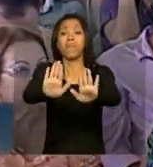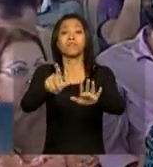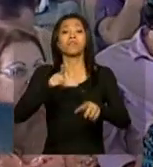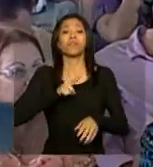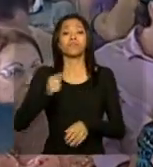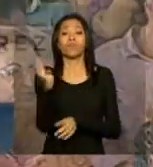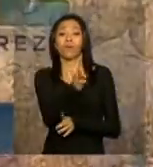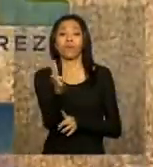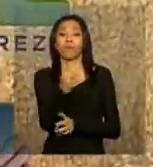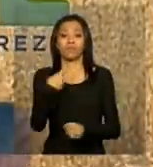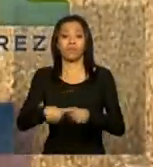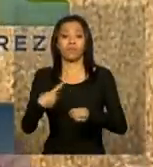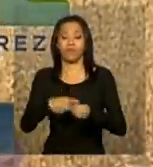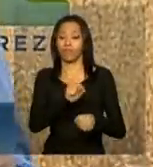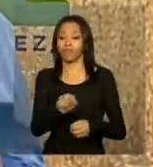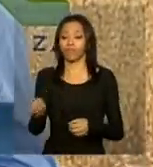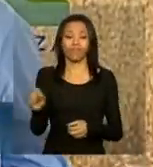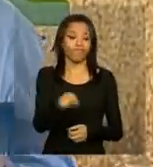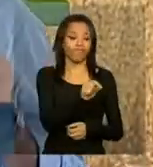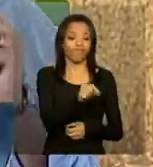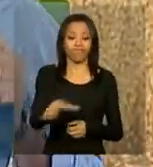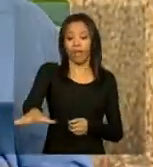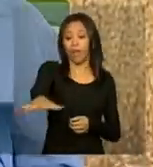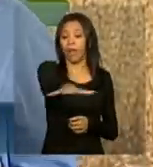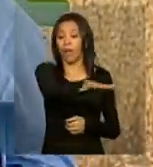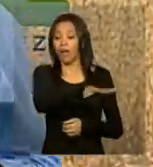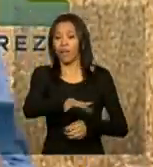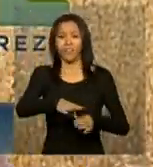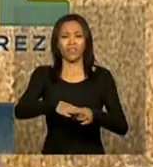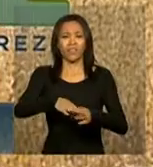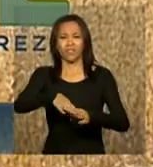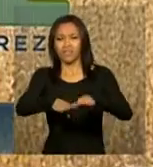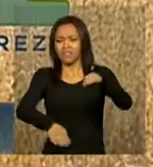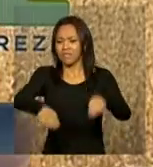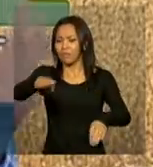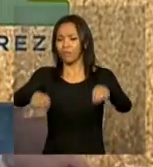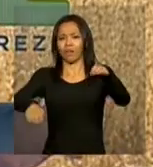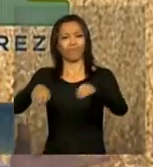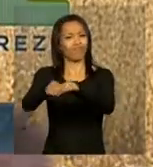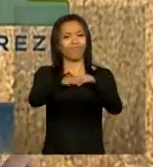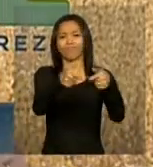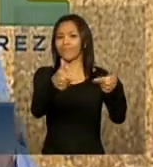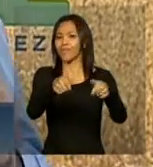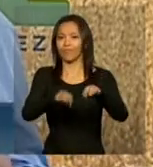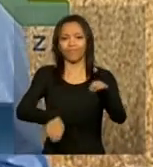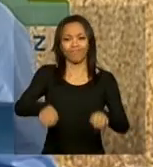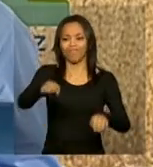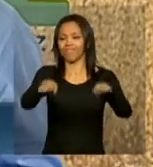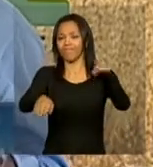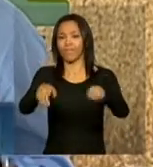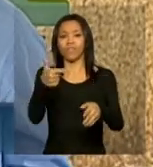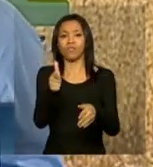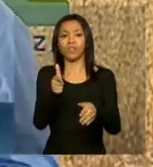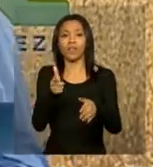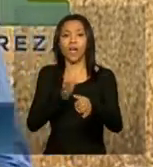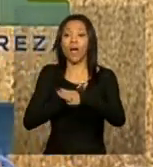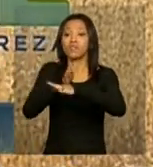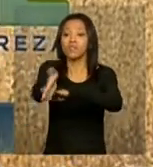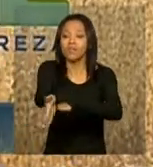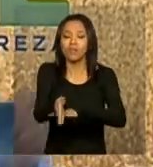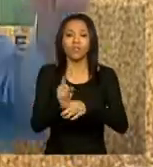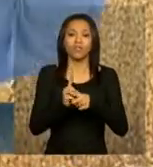cidades, regiões consideradas com desigualdades regionais, que não têm um acesso a uma